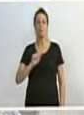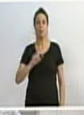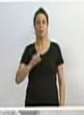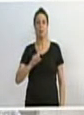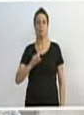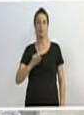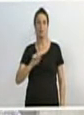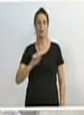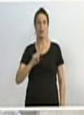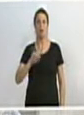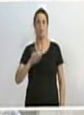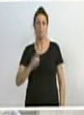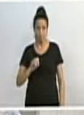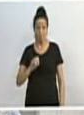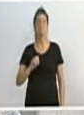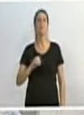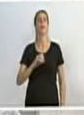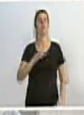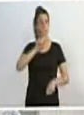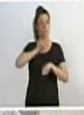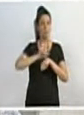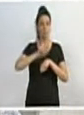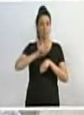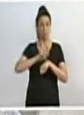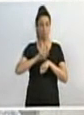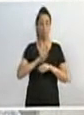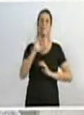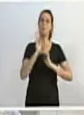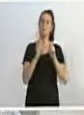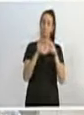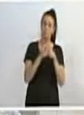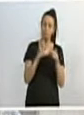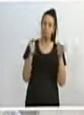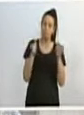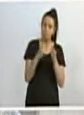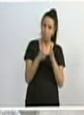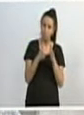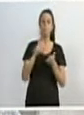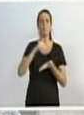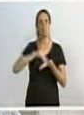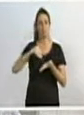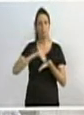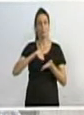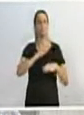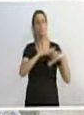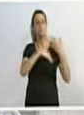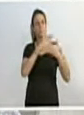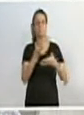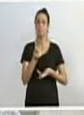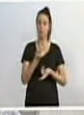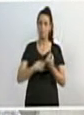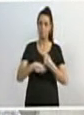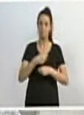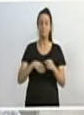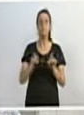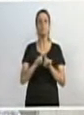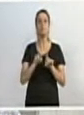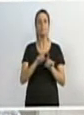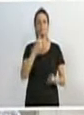Rivadavio, perdão, Matos da Silva, gerente de micro e pequenas empresas da Secretaria de Desenvolvimento Econômico, o senhor